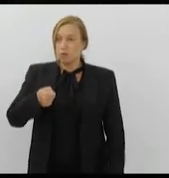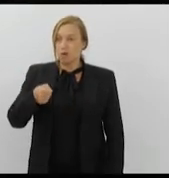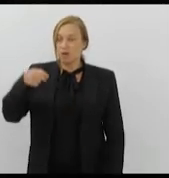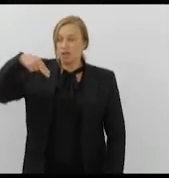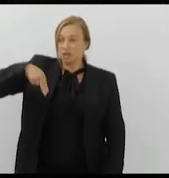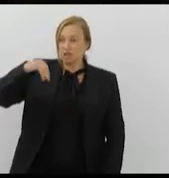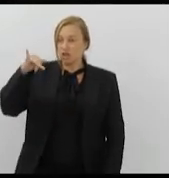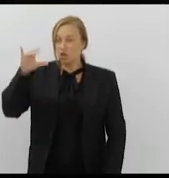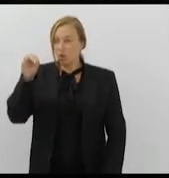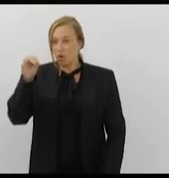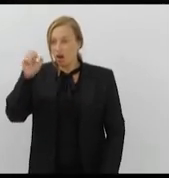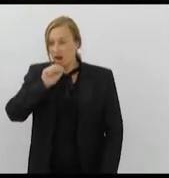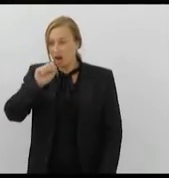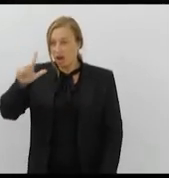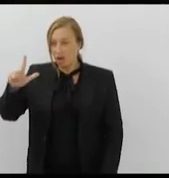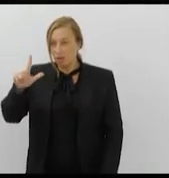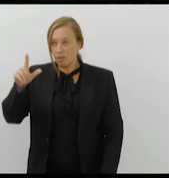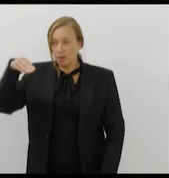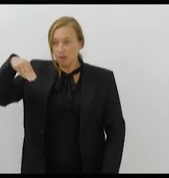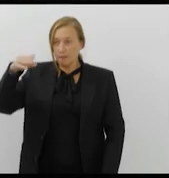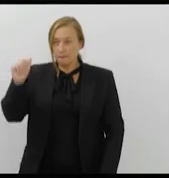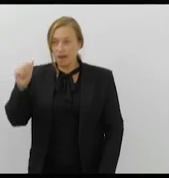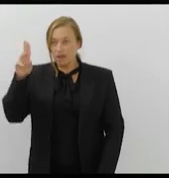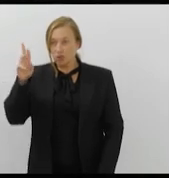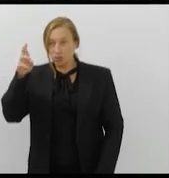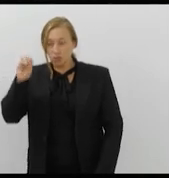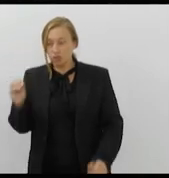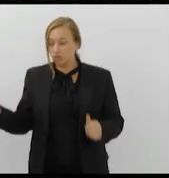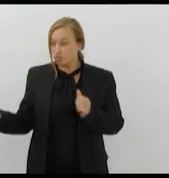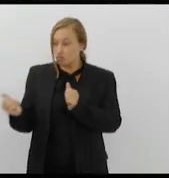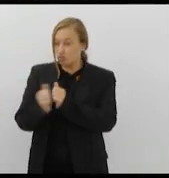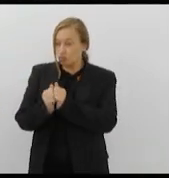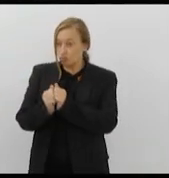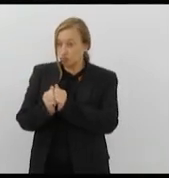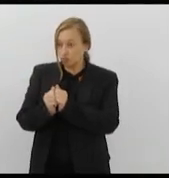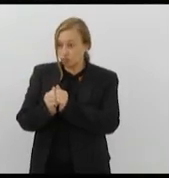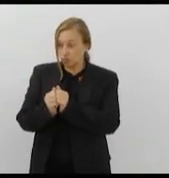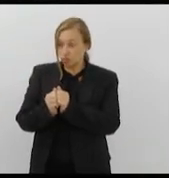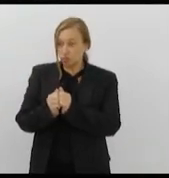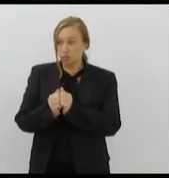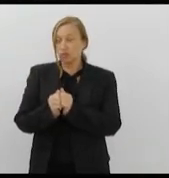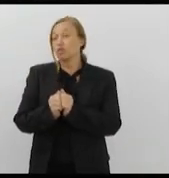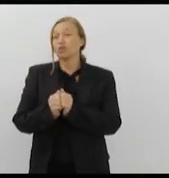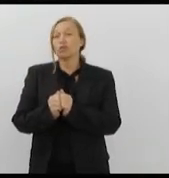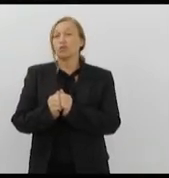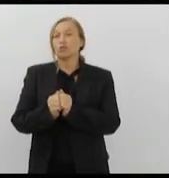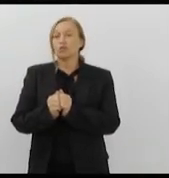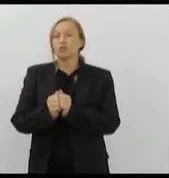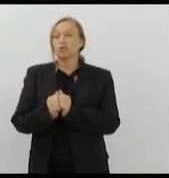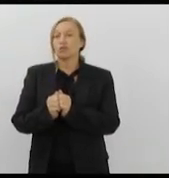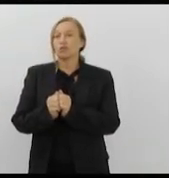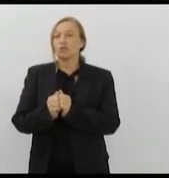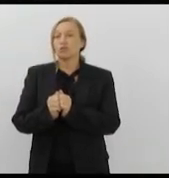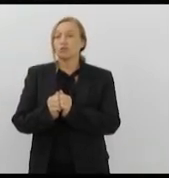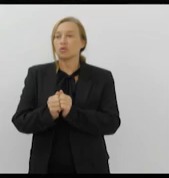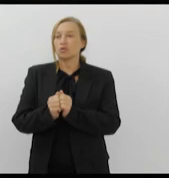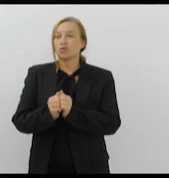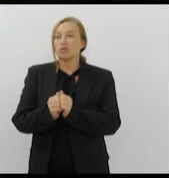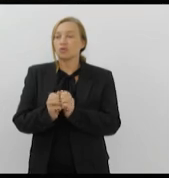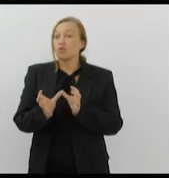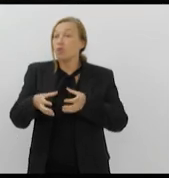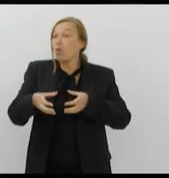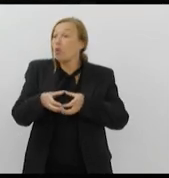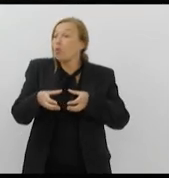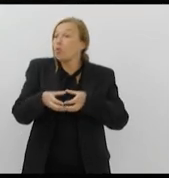associado com a sua Suprema Corte, e toda a demais corja